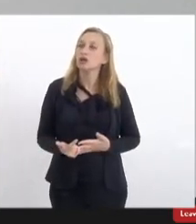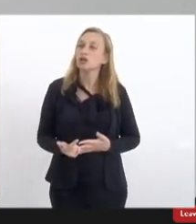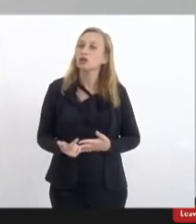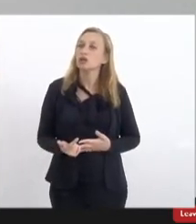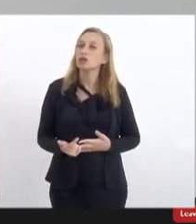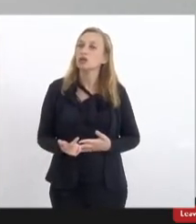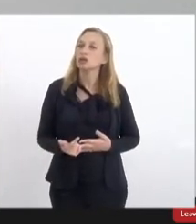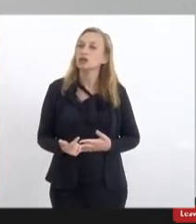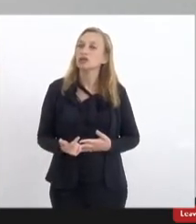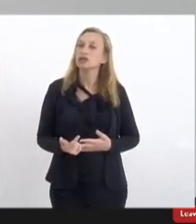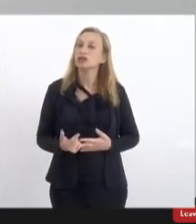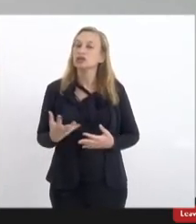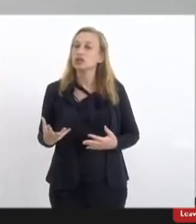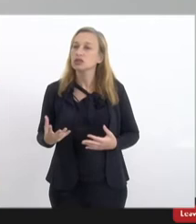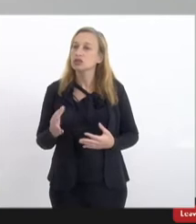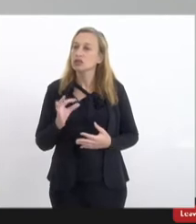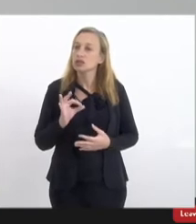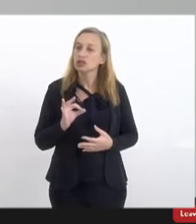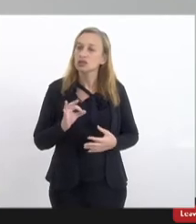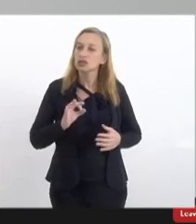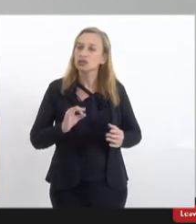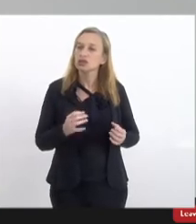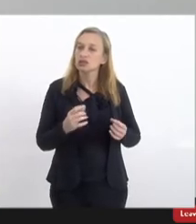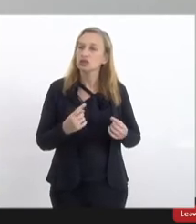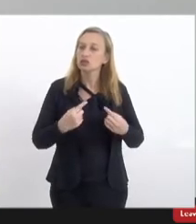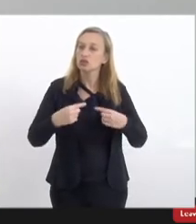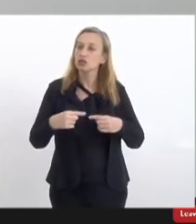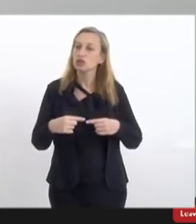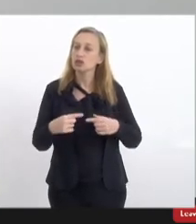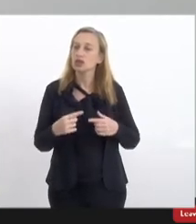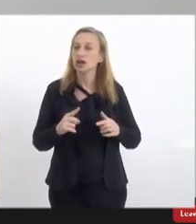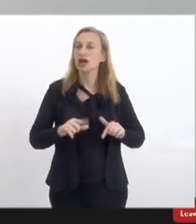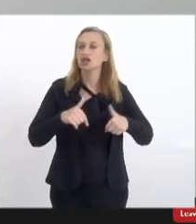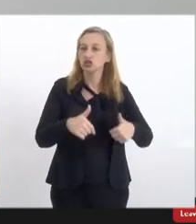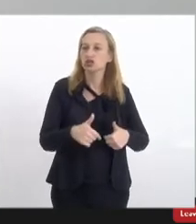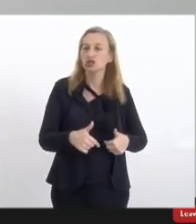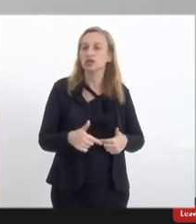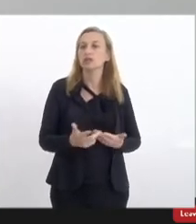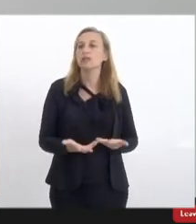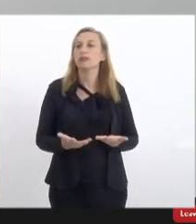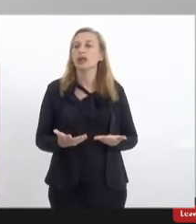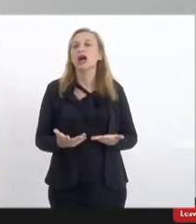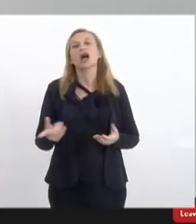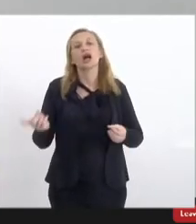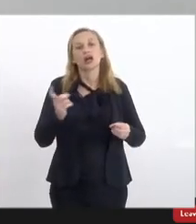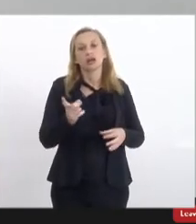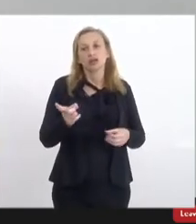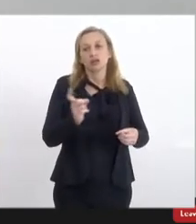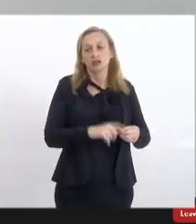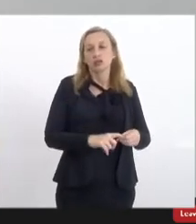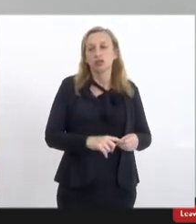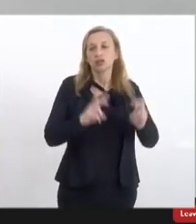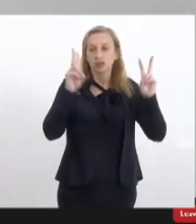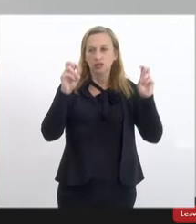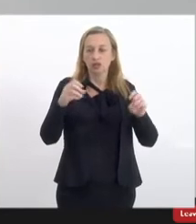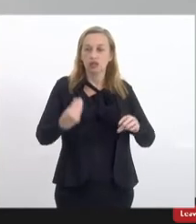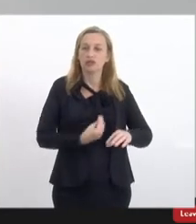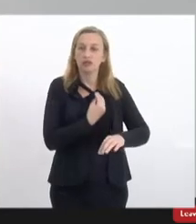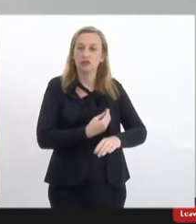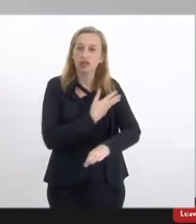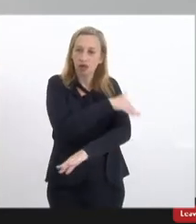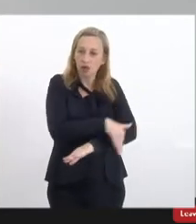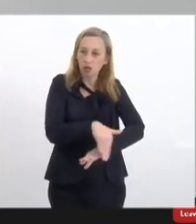forma eficaz de encarar o problema. Aqui em São Gonçalo, voltando à questão da população em situação de rua, nós